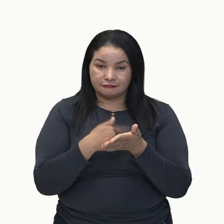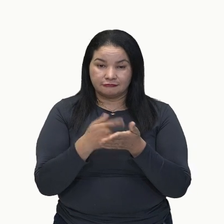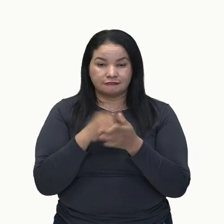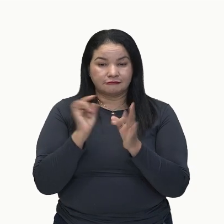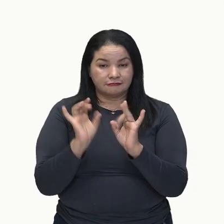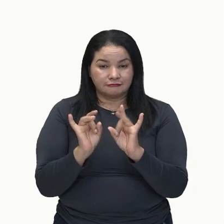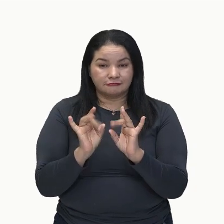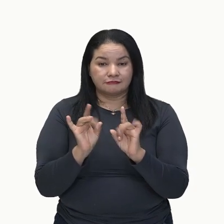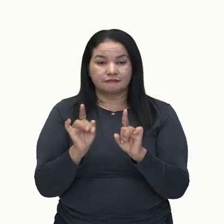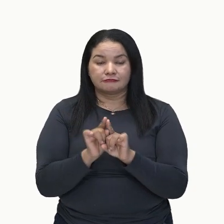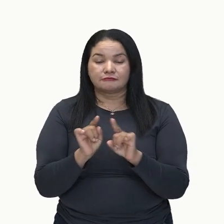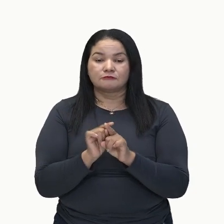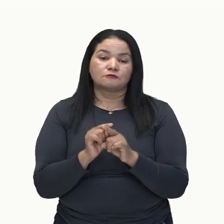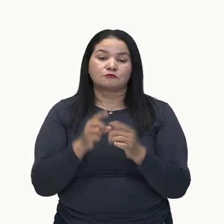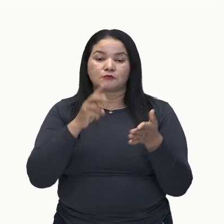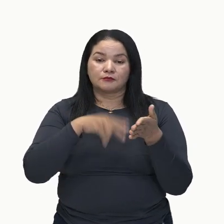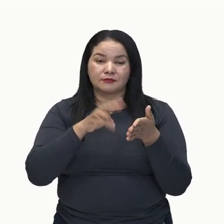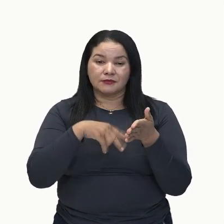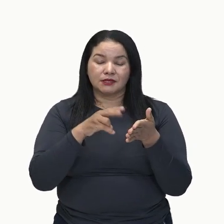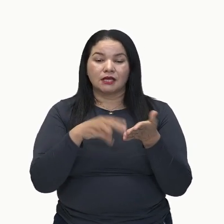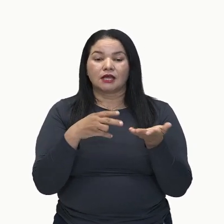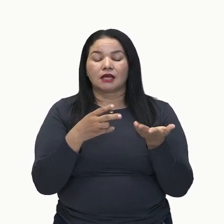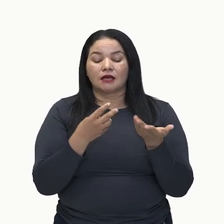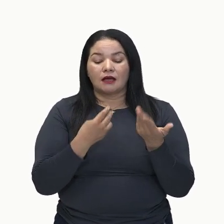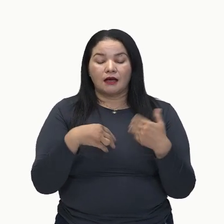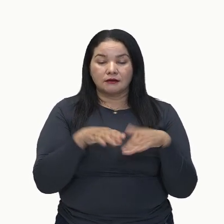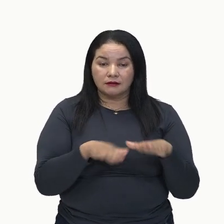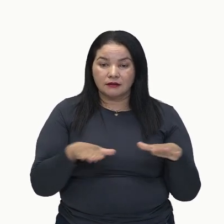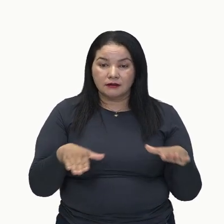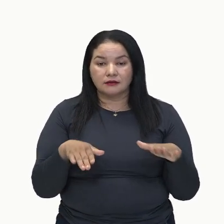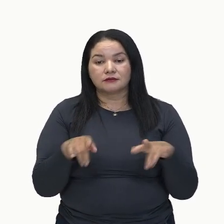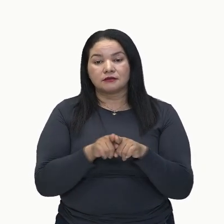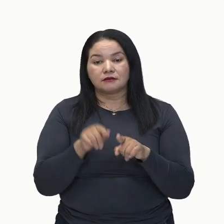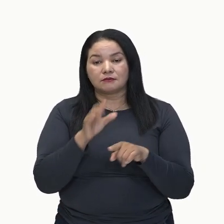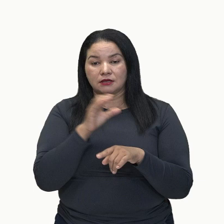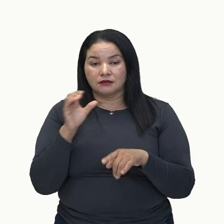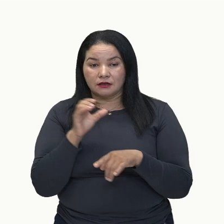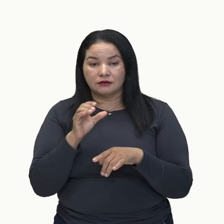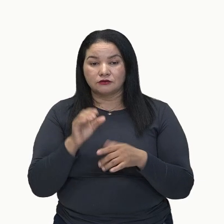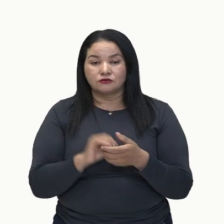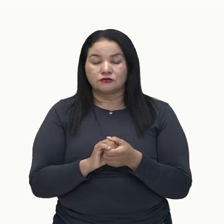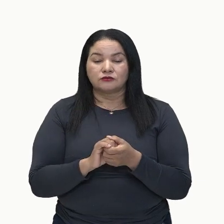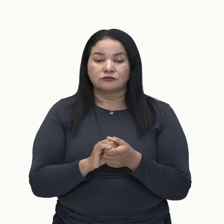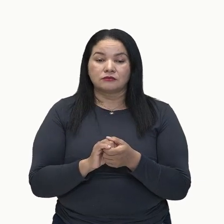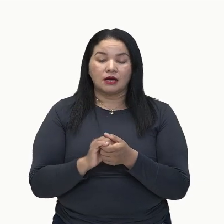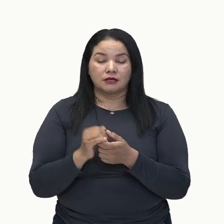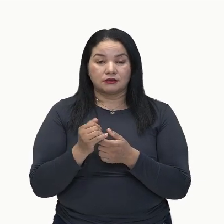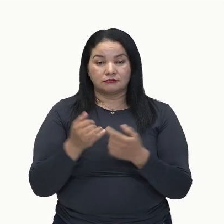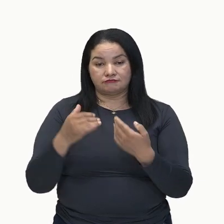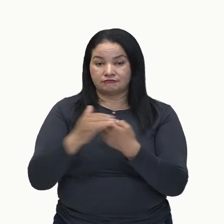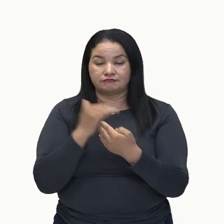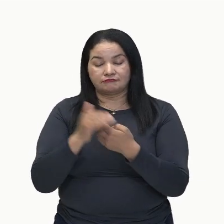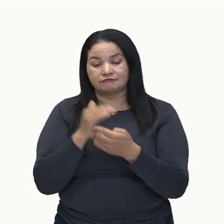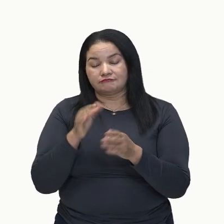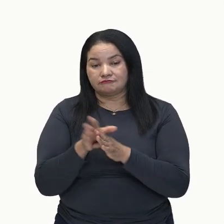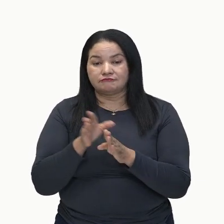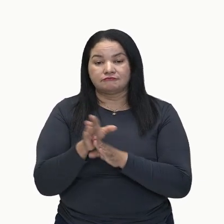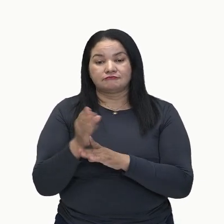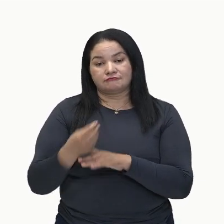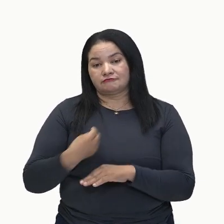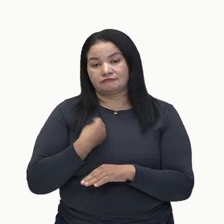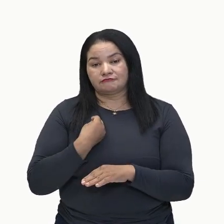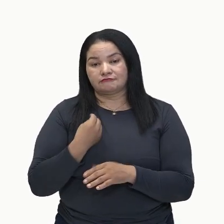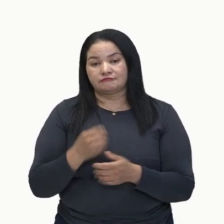especial, envolvente, que deve ser lido por crianças e por adultos, tamanha a magnitude da lição de vida que traz. Lígia Bojunga,